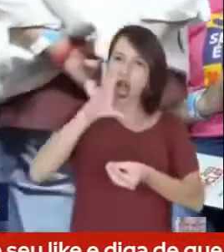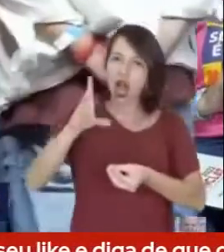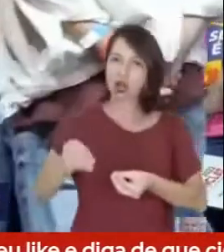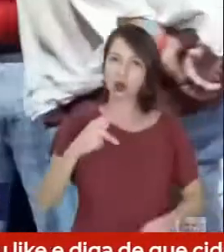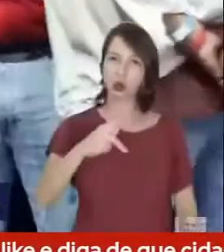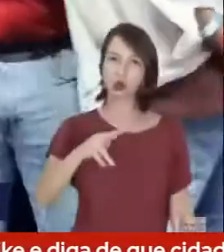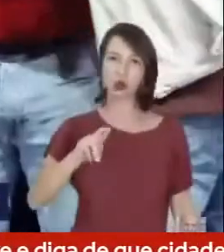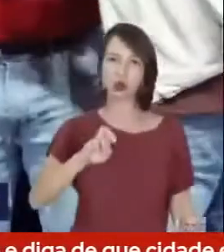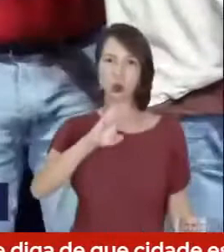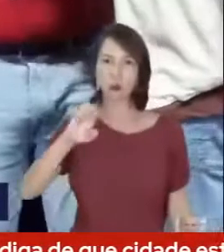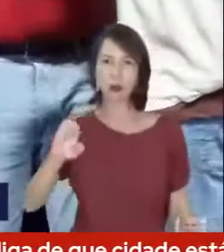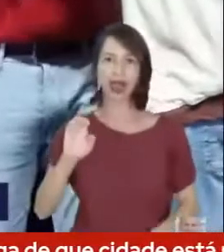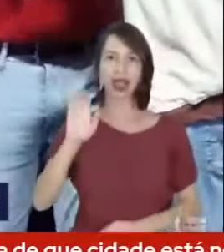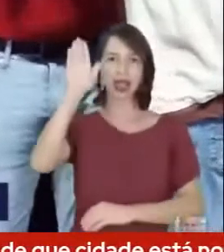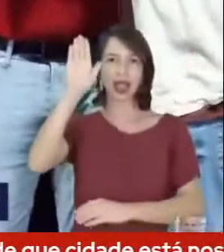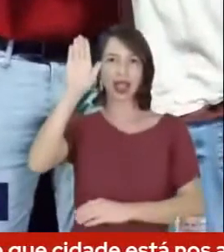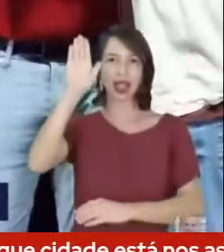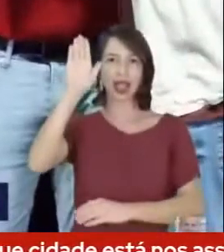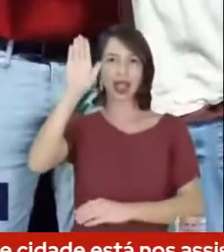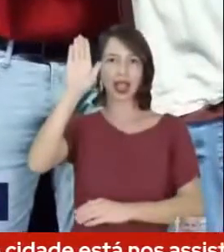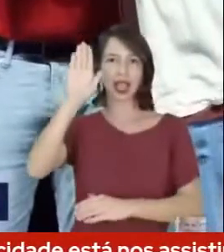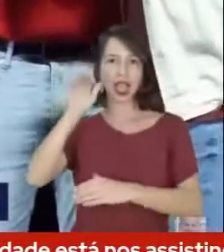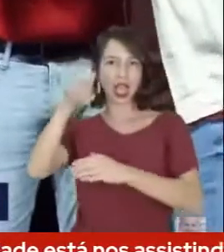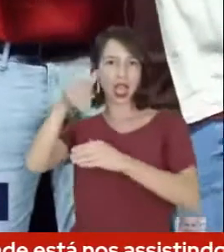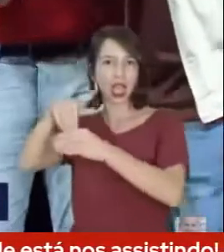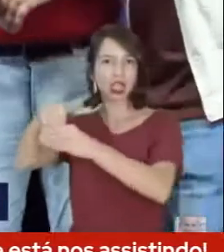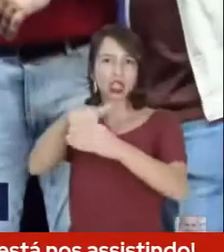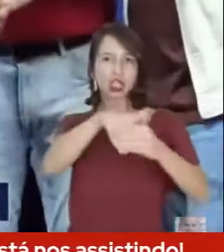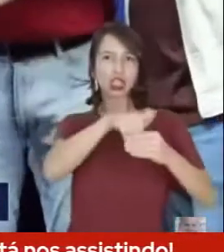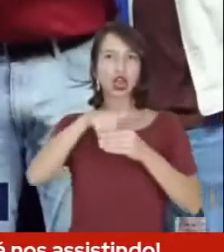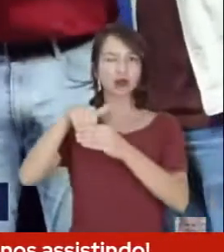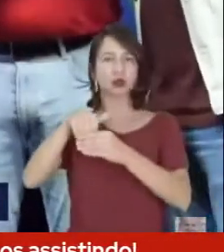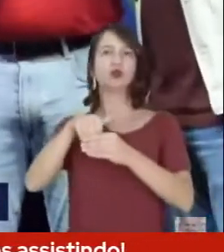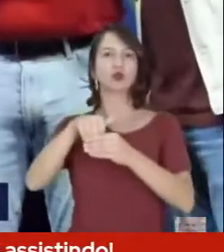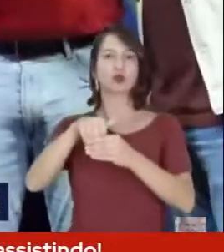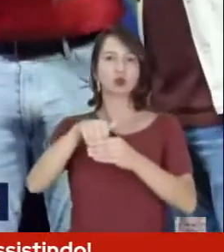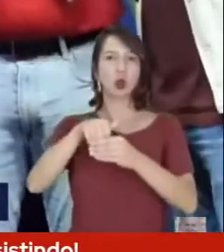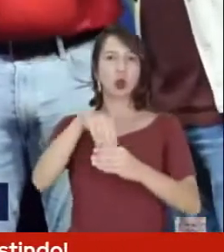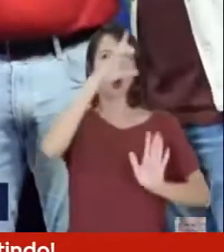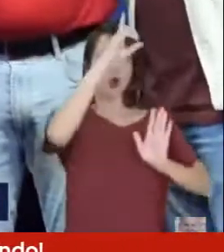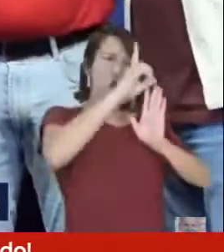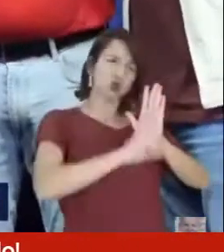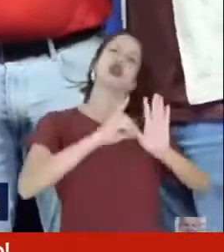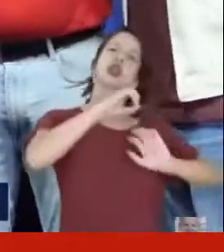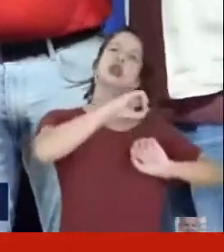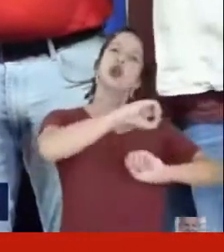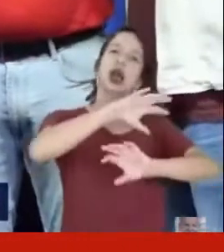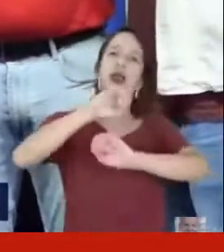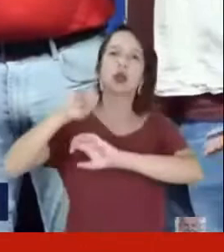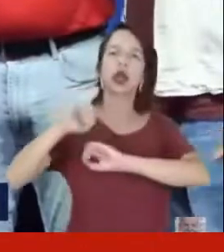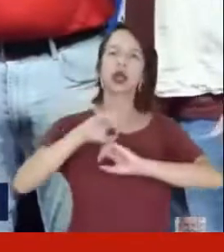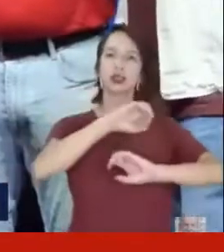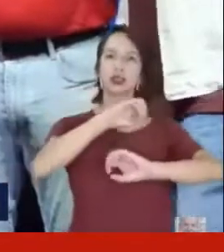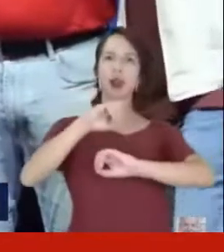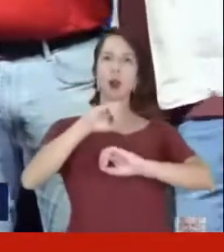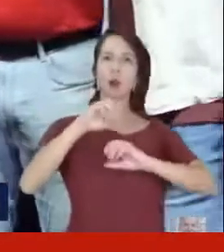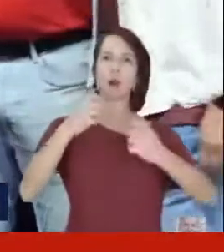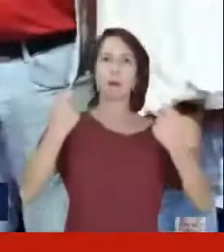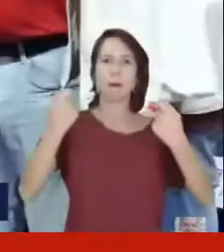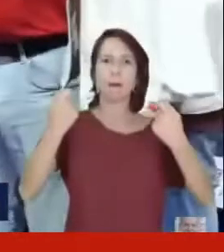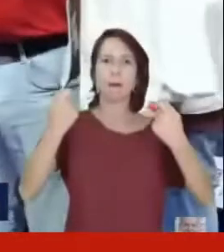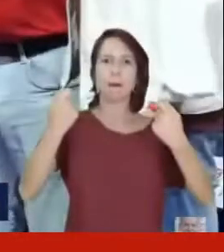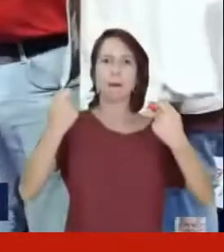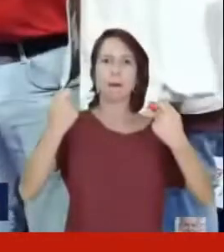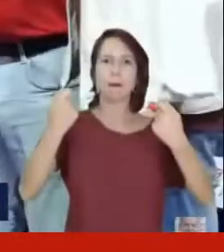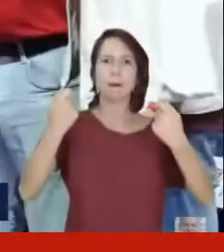educação sem cuidar do direito da comida no prato para o nosso povo. Não podemos cuidar